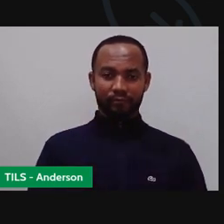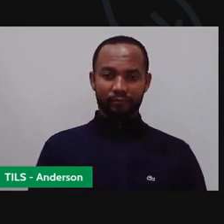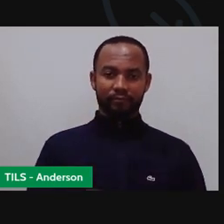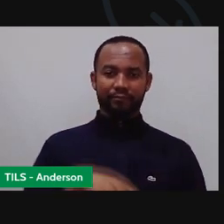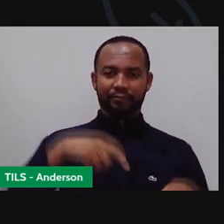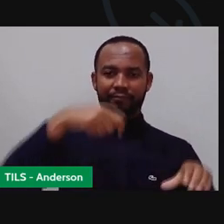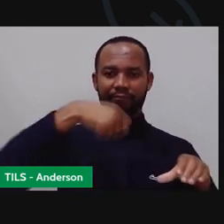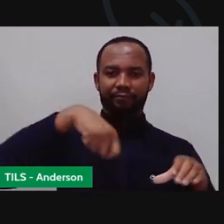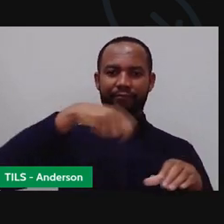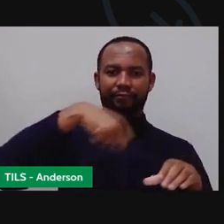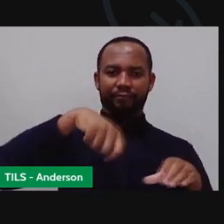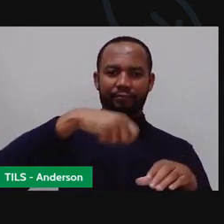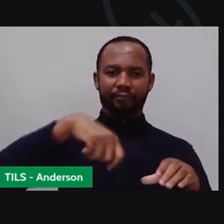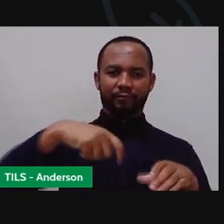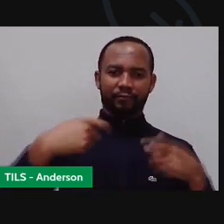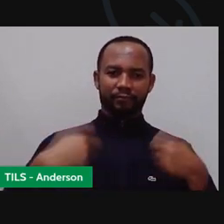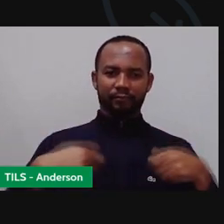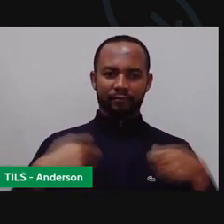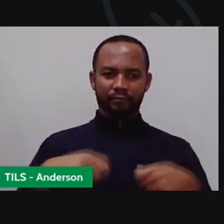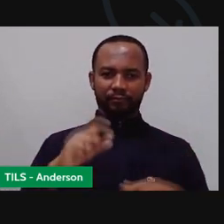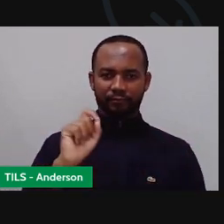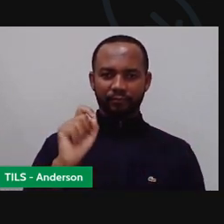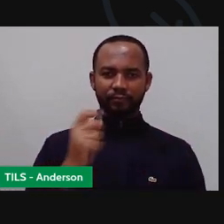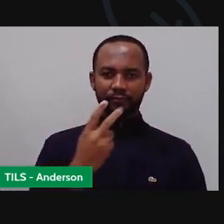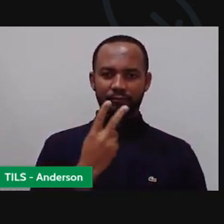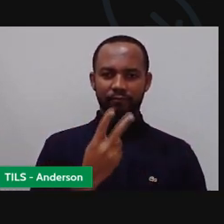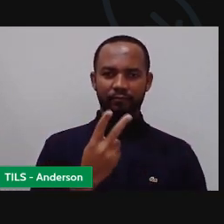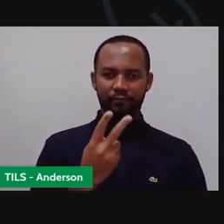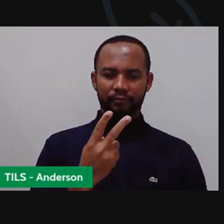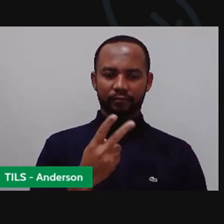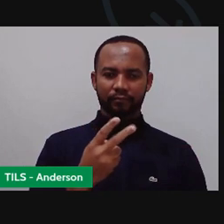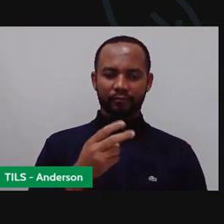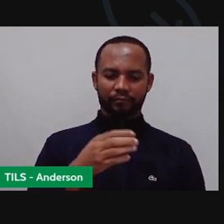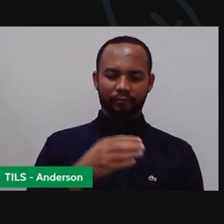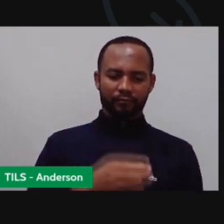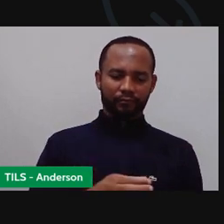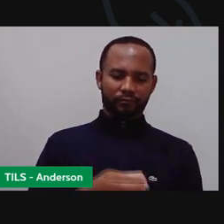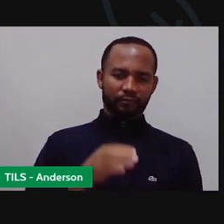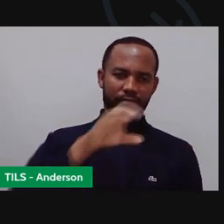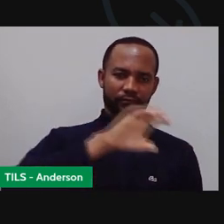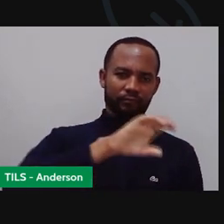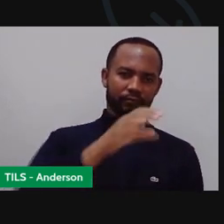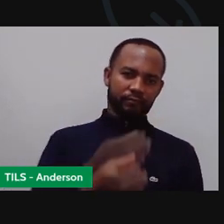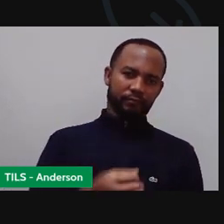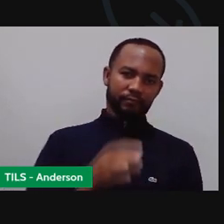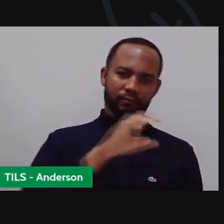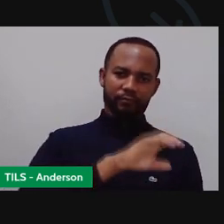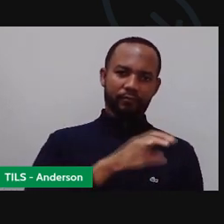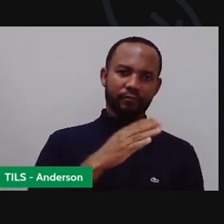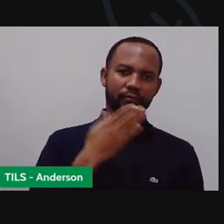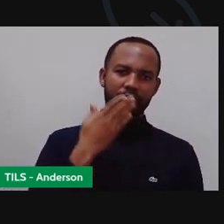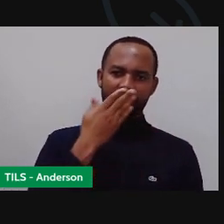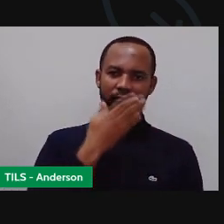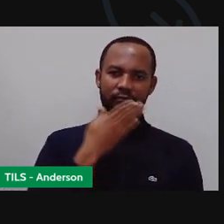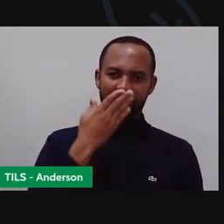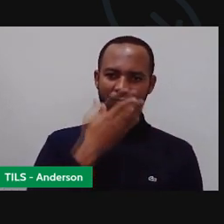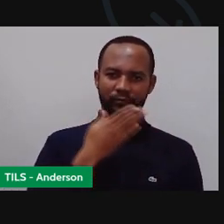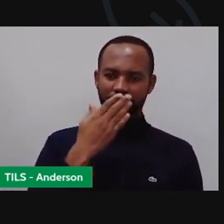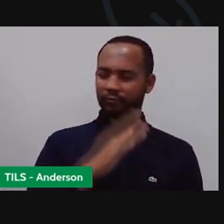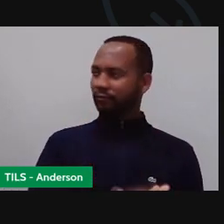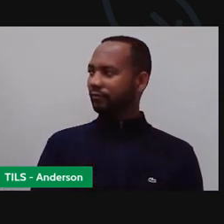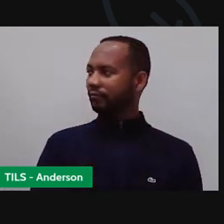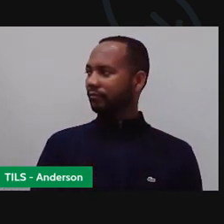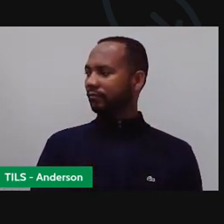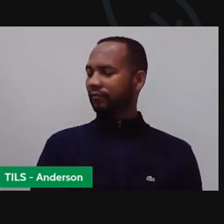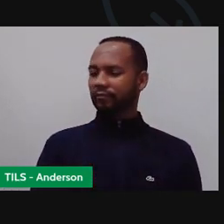receita, a gente vai precisar do quê? De 2 xícaras, o quê? De açúcar, né? Mas aí aqui a gente vai utilizar o